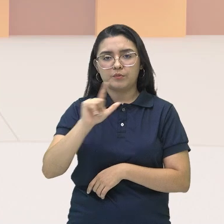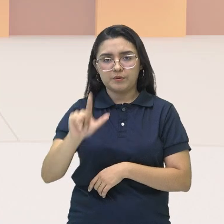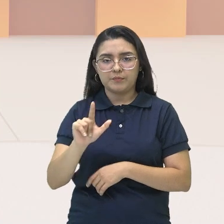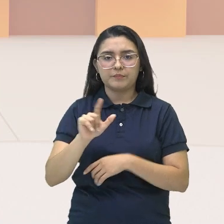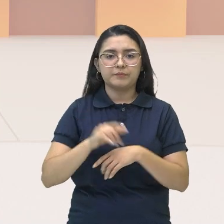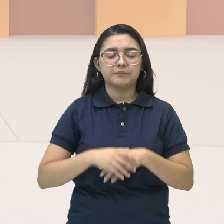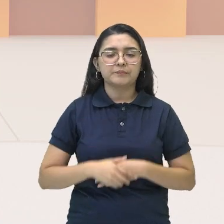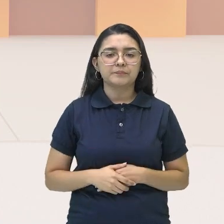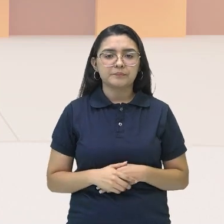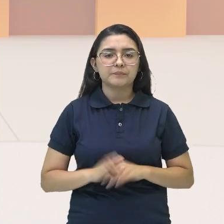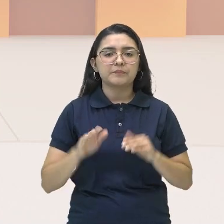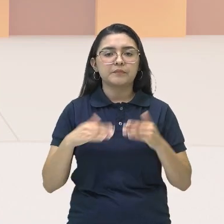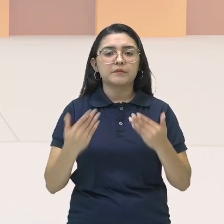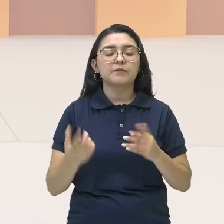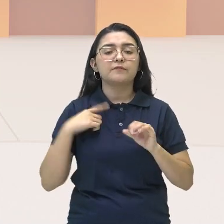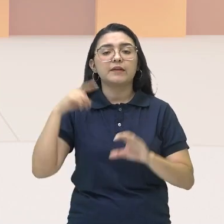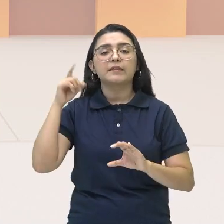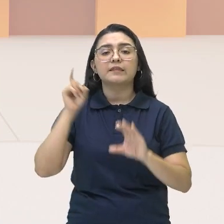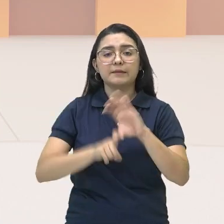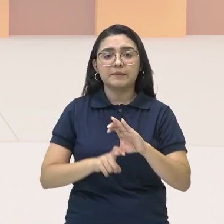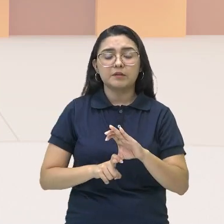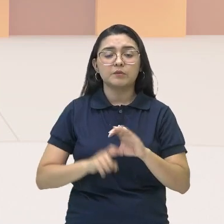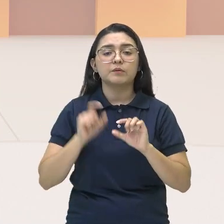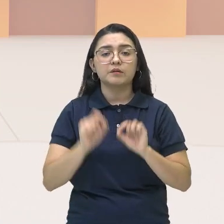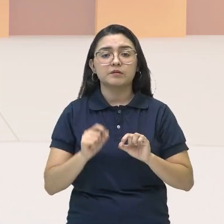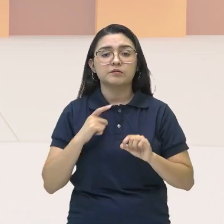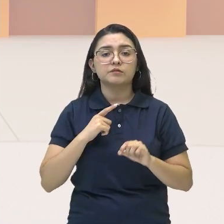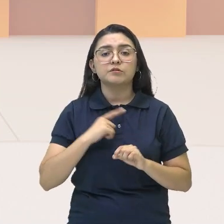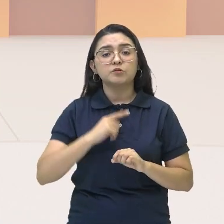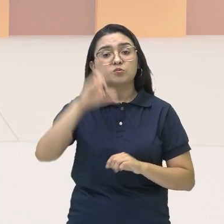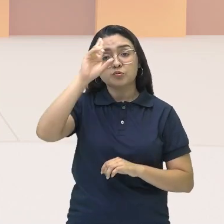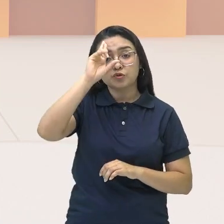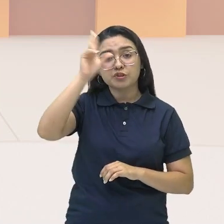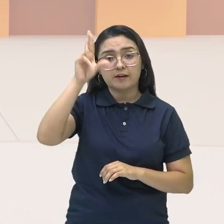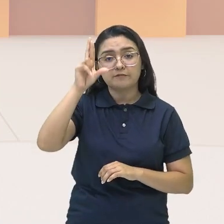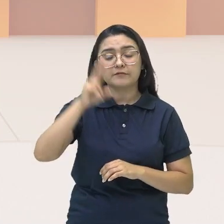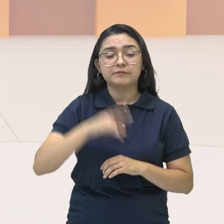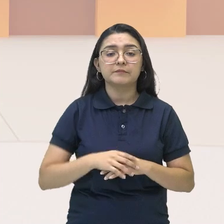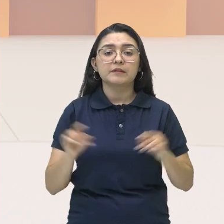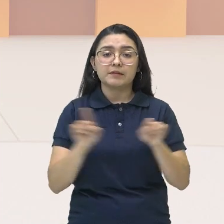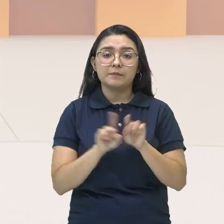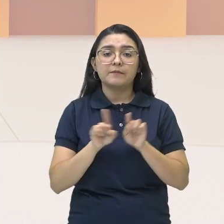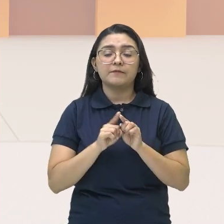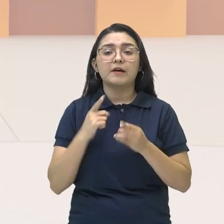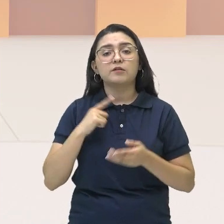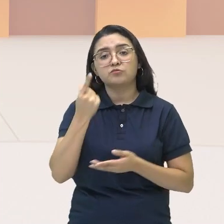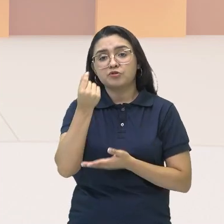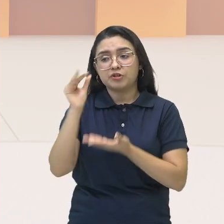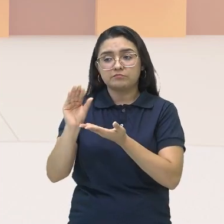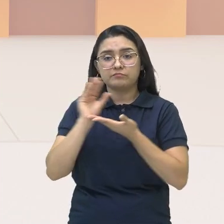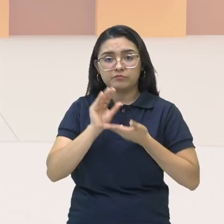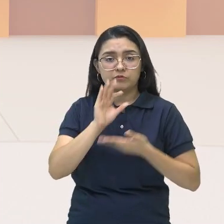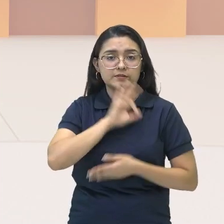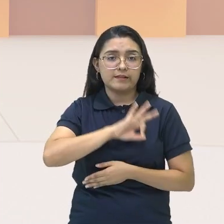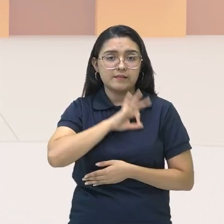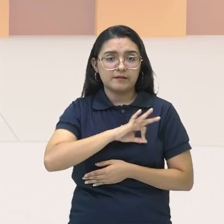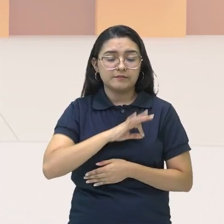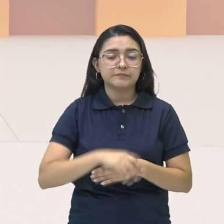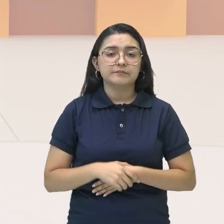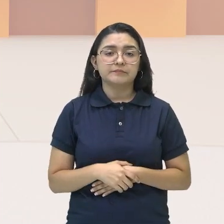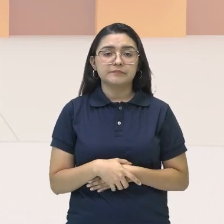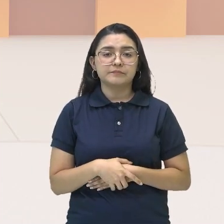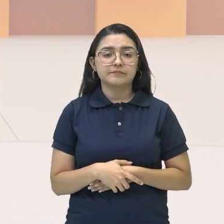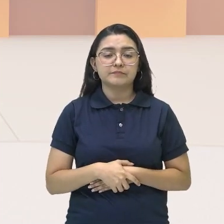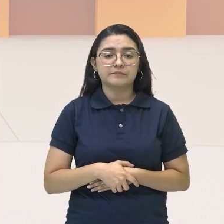E aí ele vai depender também, muitas vezes, de um empregador e vai receber um salário, no caso do trabalhador rural, né? Ele